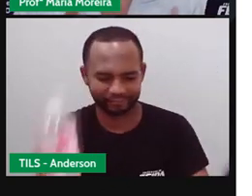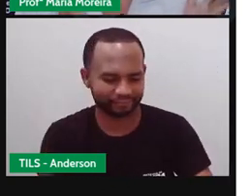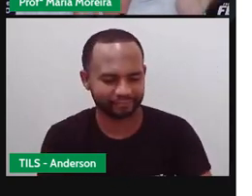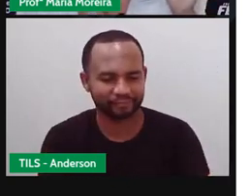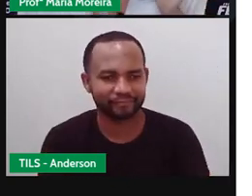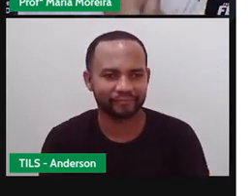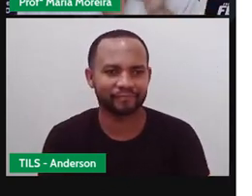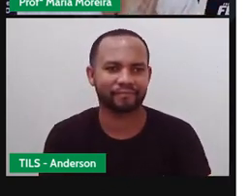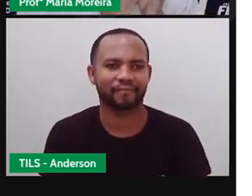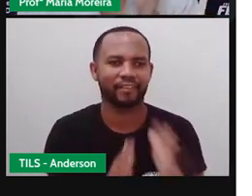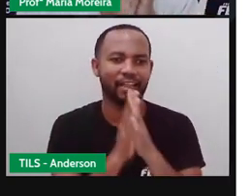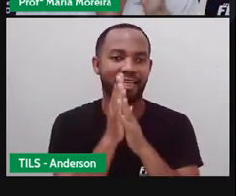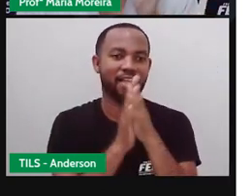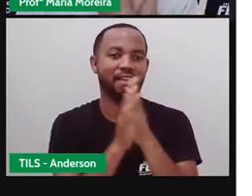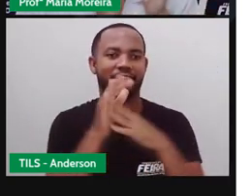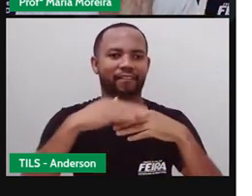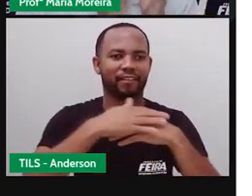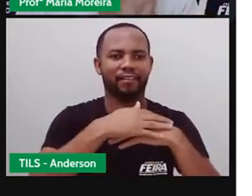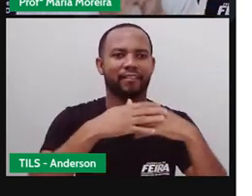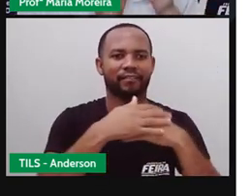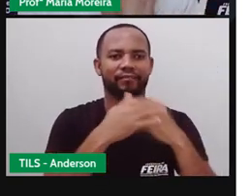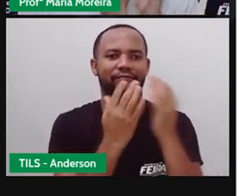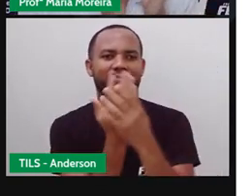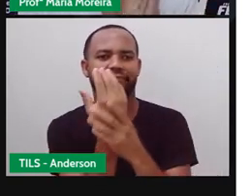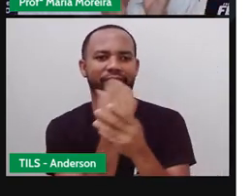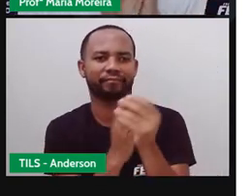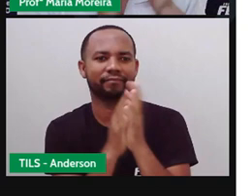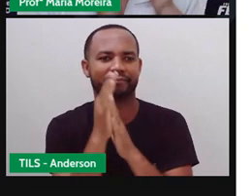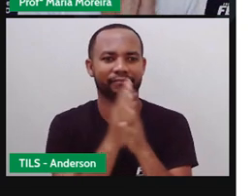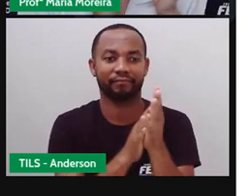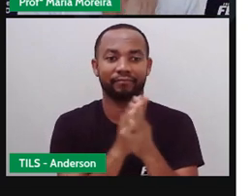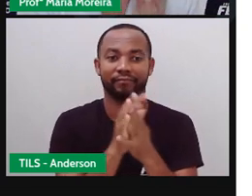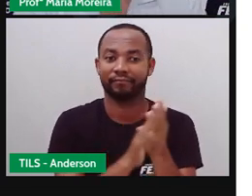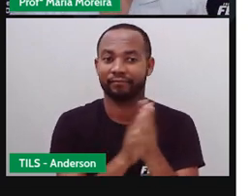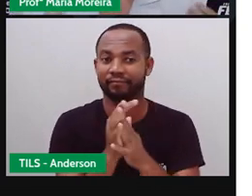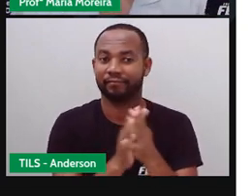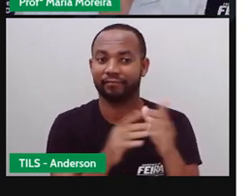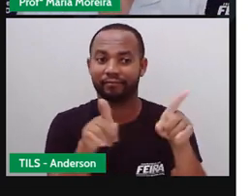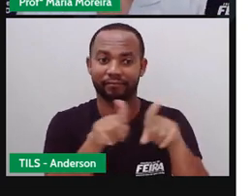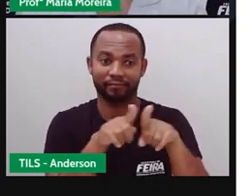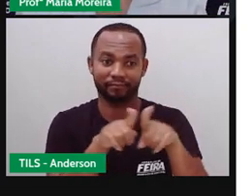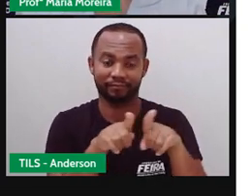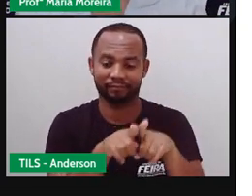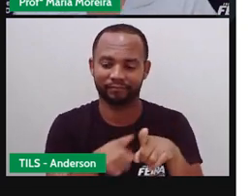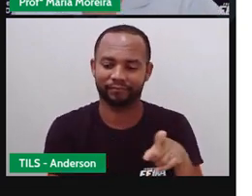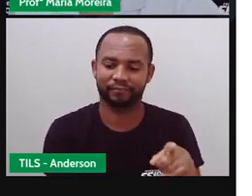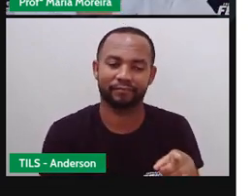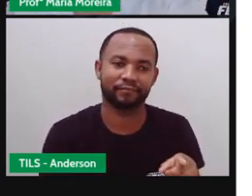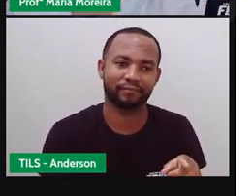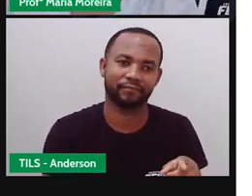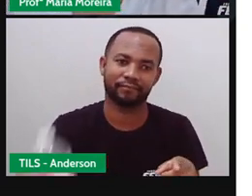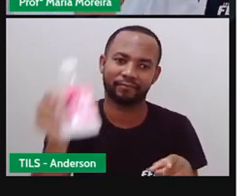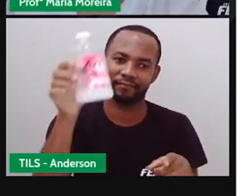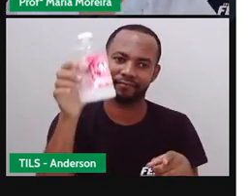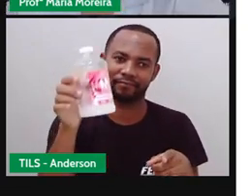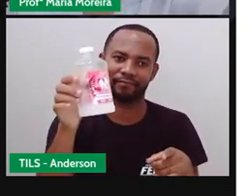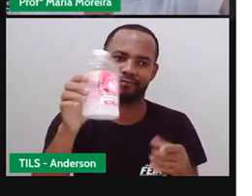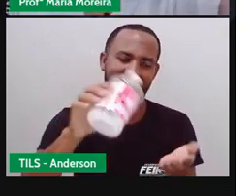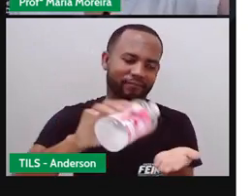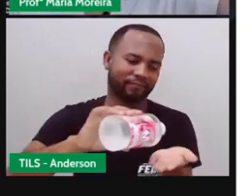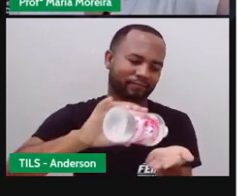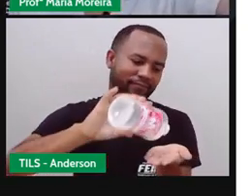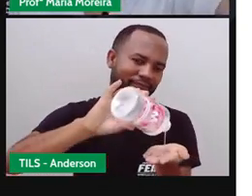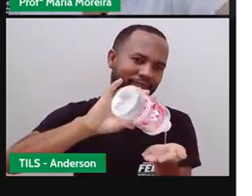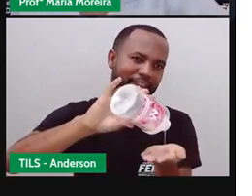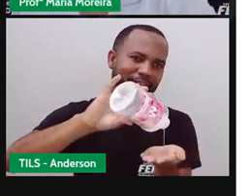tá lavar uma mão lava a outra lava uma mão lava bem as mãos usem álcool em